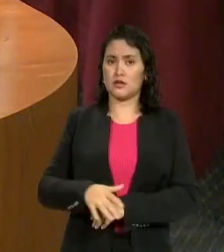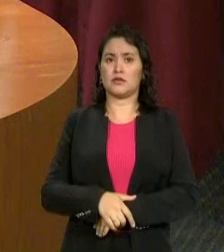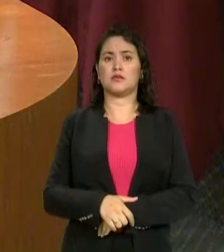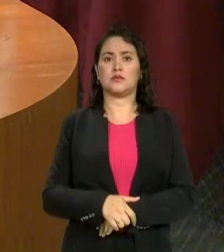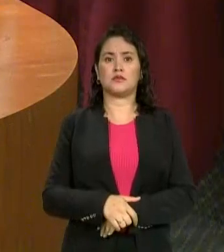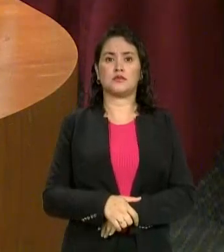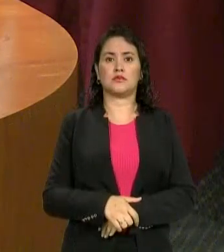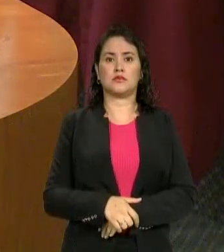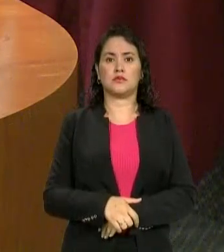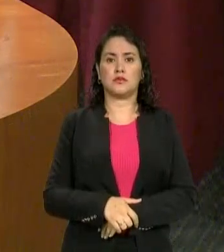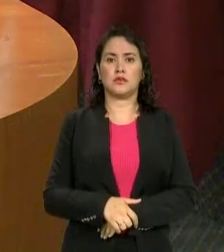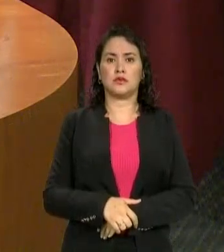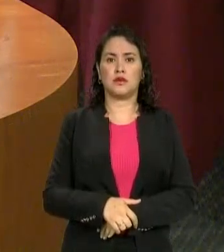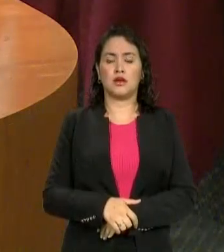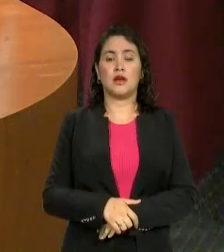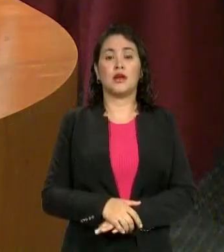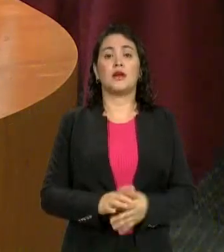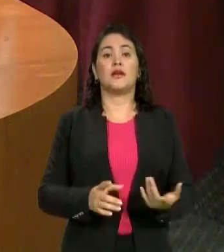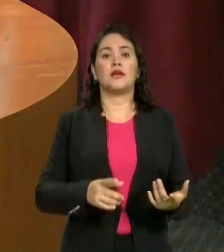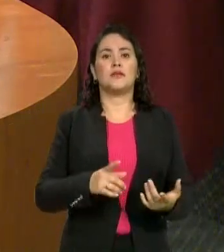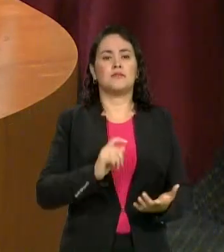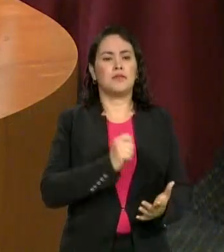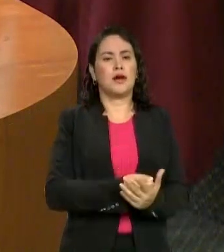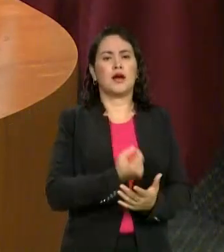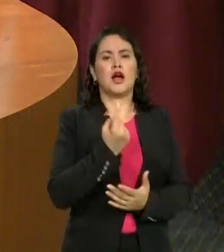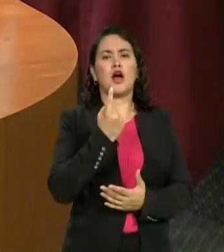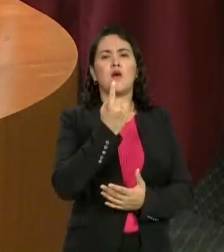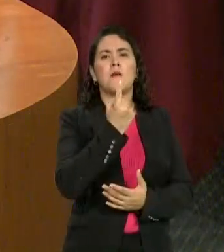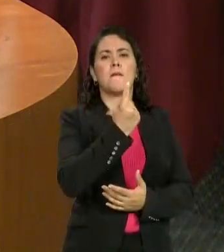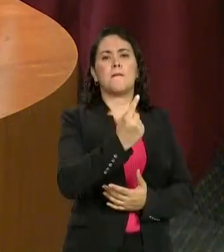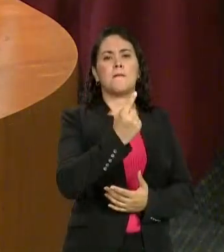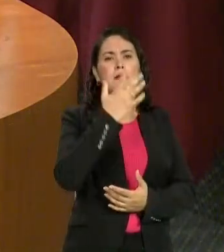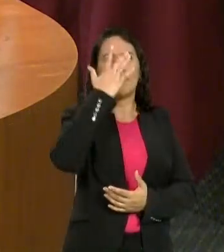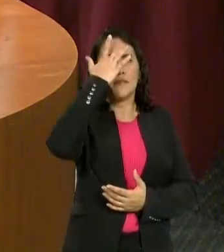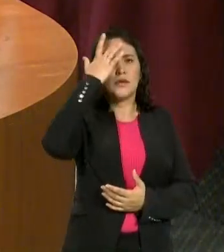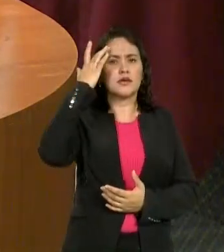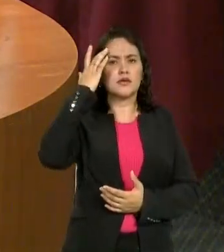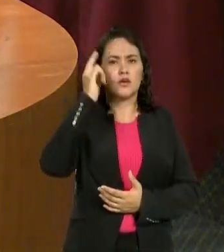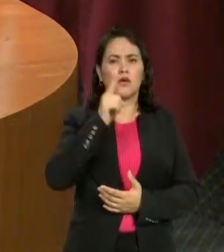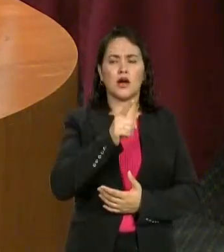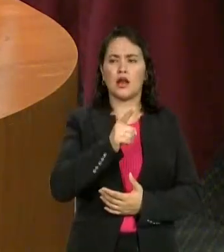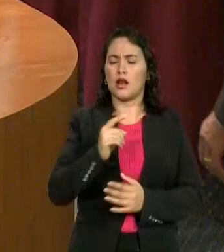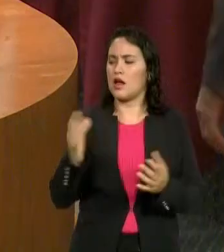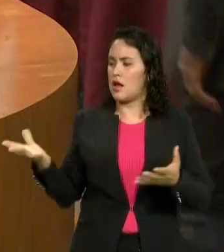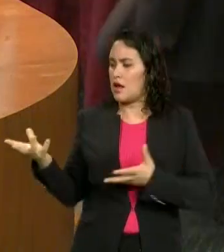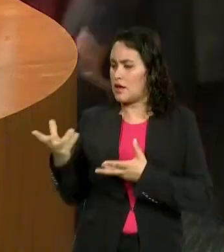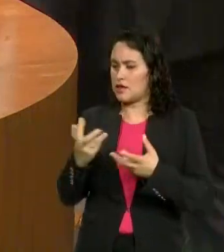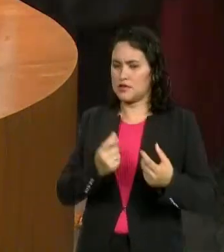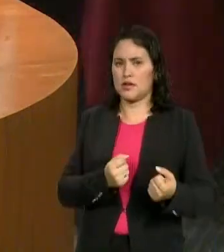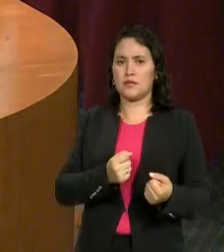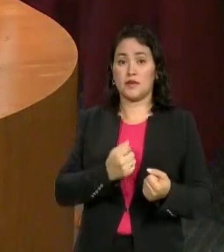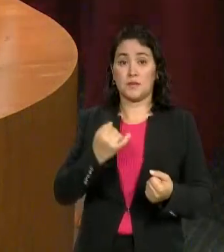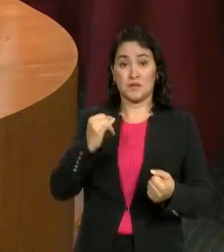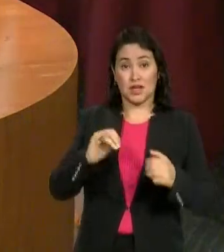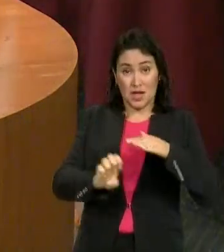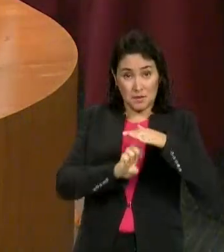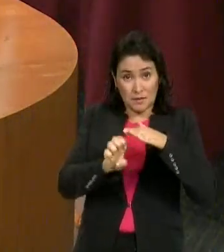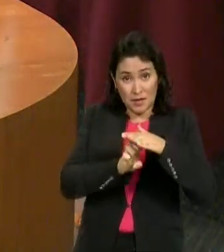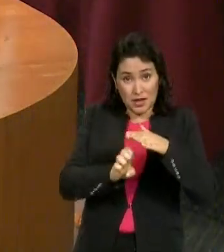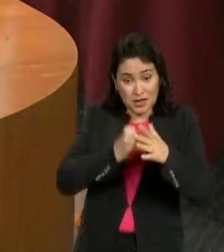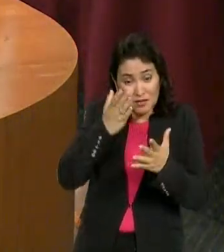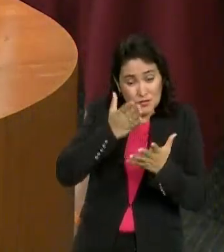para fazer a travessia, que isso aí, diluído entre as empresas, não é nadinha. Então, assim, é